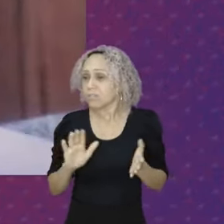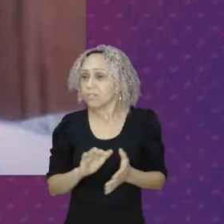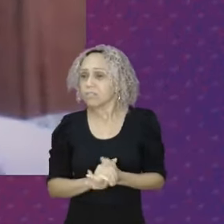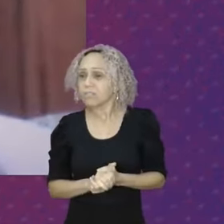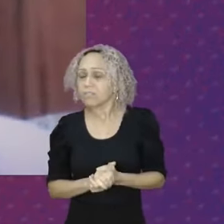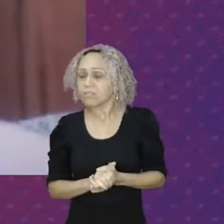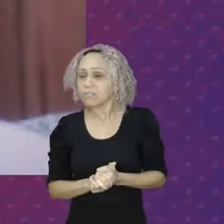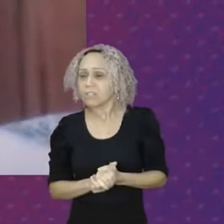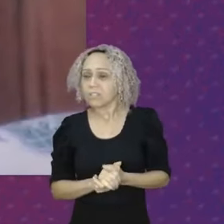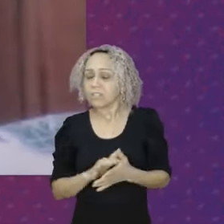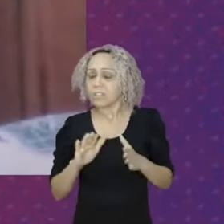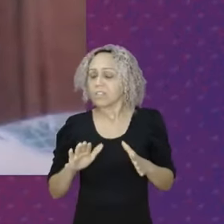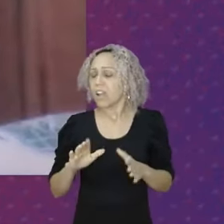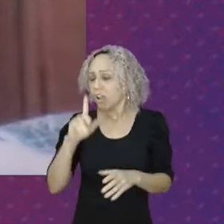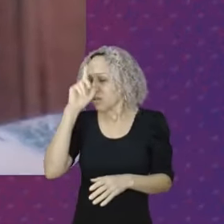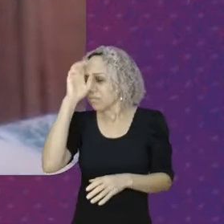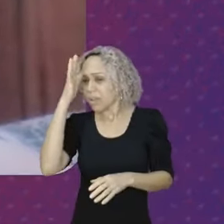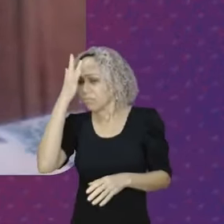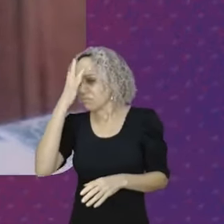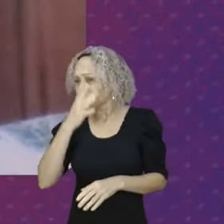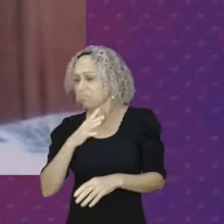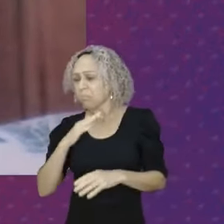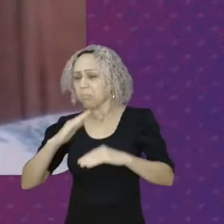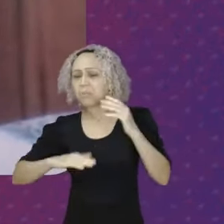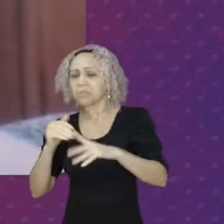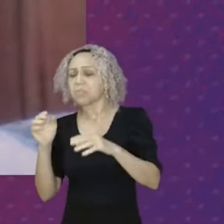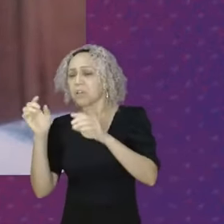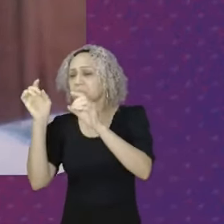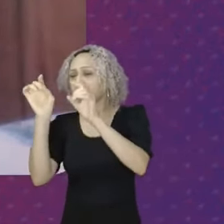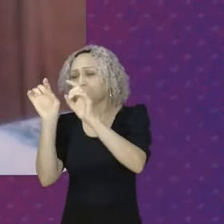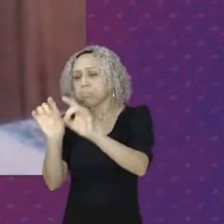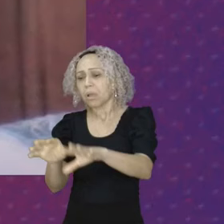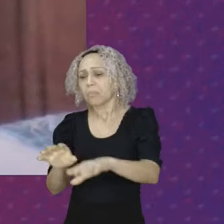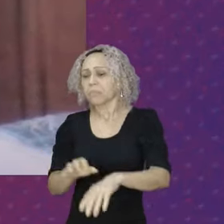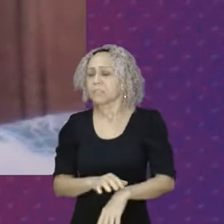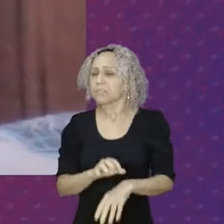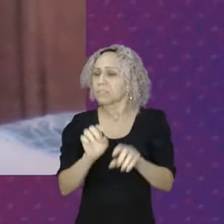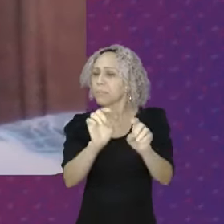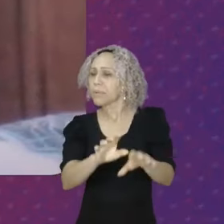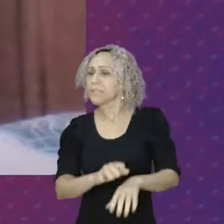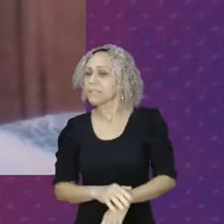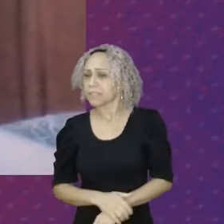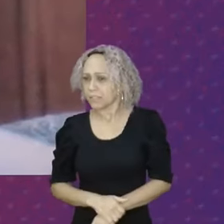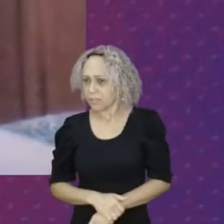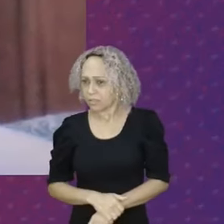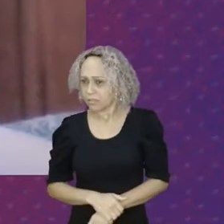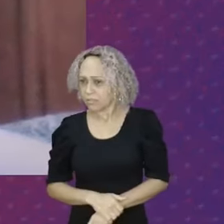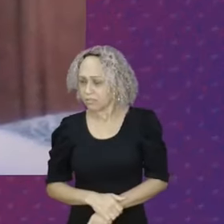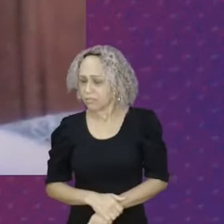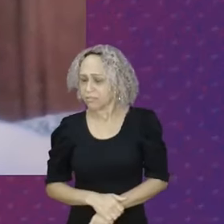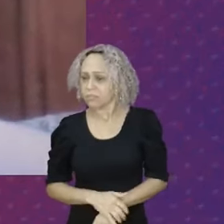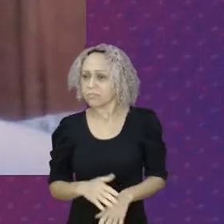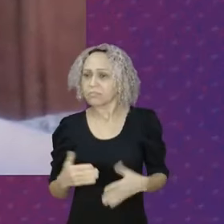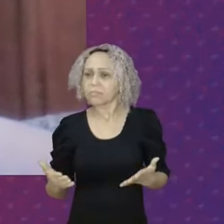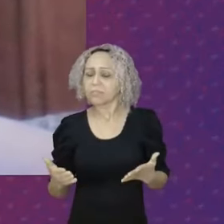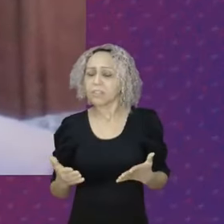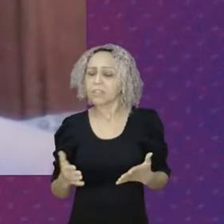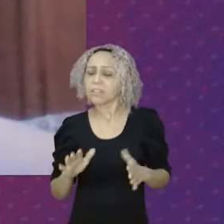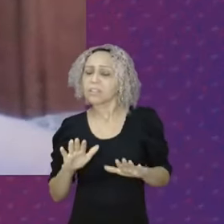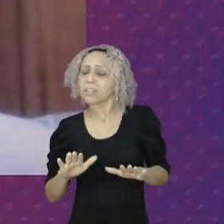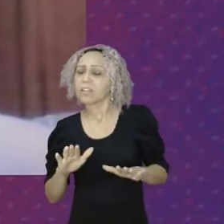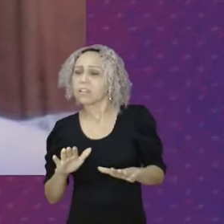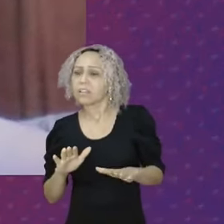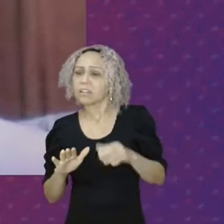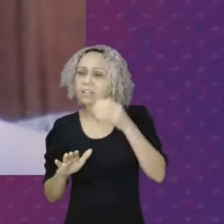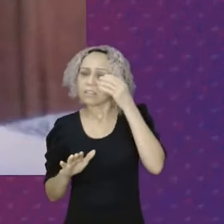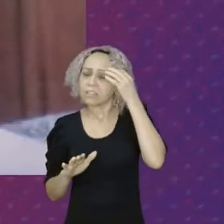não e ninguém deu atenção a ela pegaram o bebê levaram pro pro lugar né verar foram fazer avaliação do bebê e tudo e deixaram a mulher com